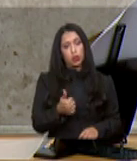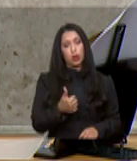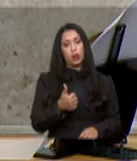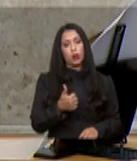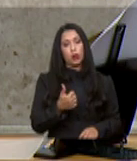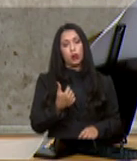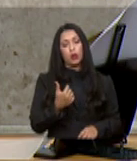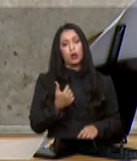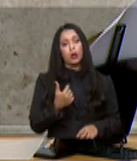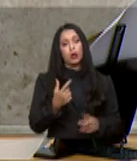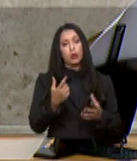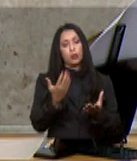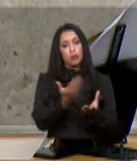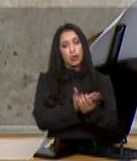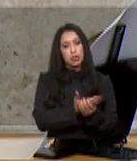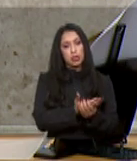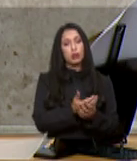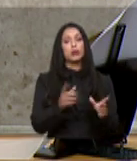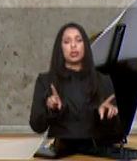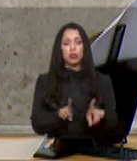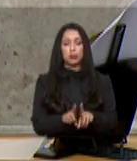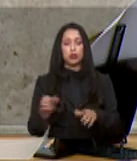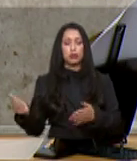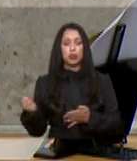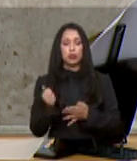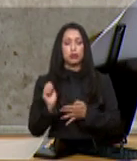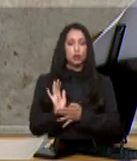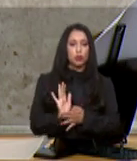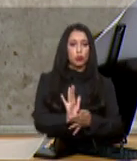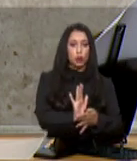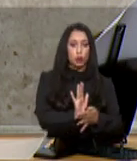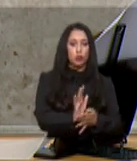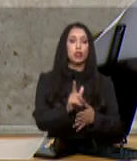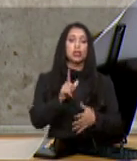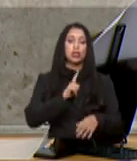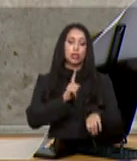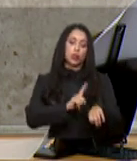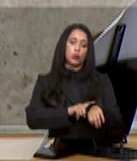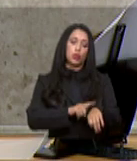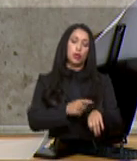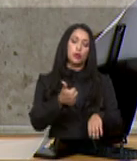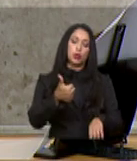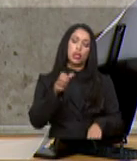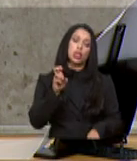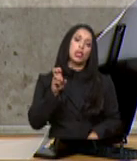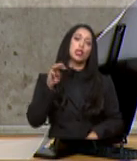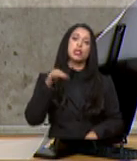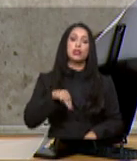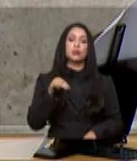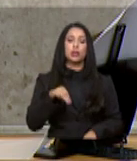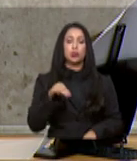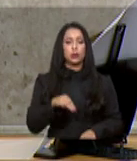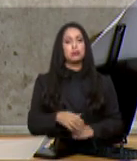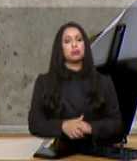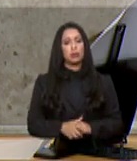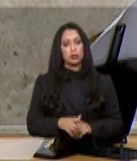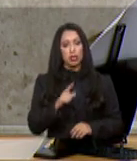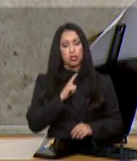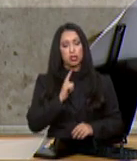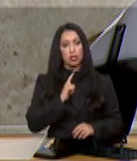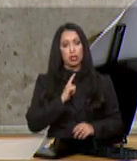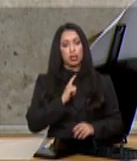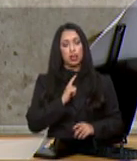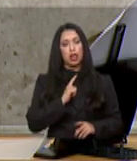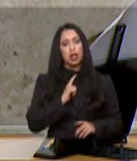bem como os amicus de uma só ação, terão 15 minutos. Se forem mais amicus curiae, o prazo será